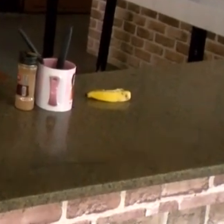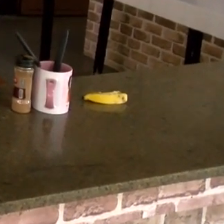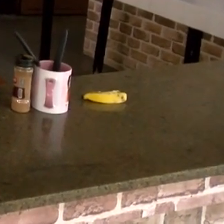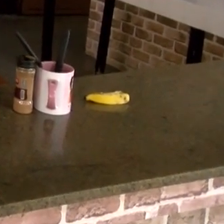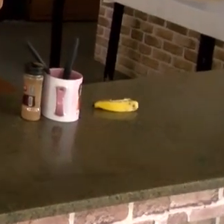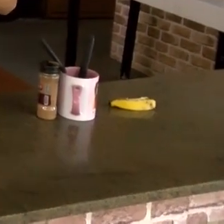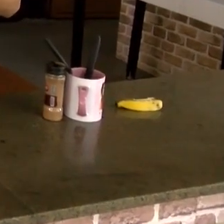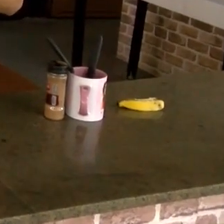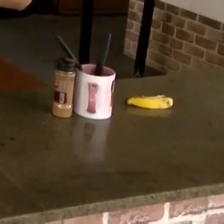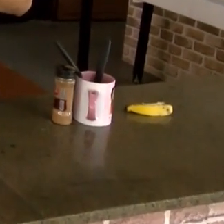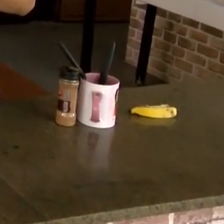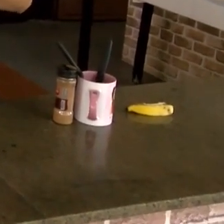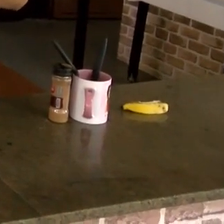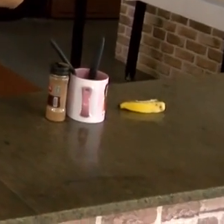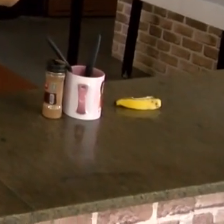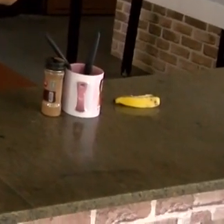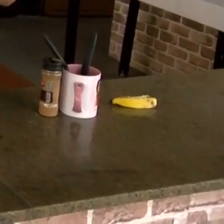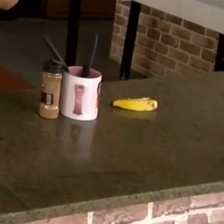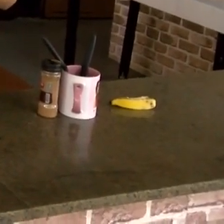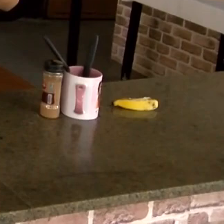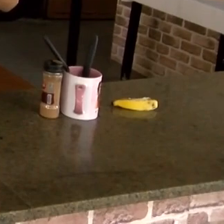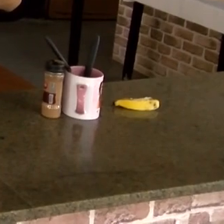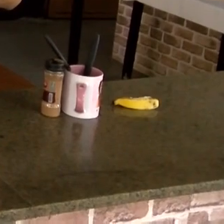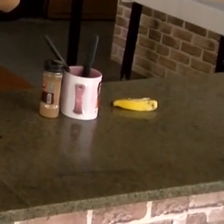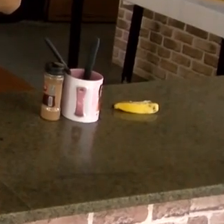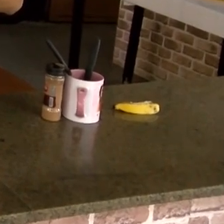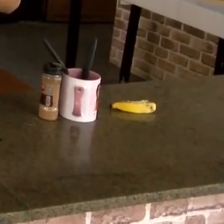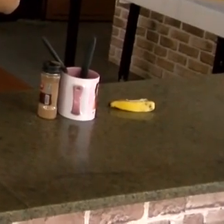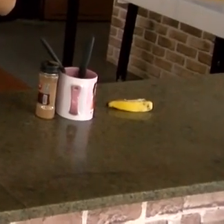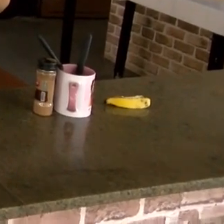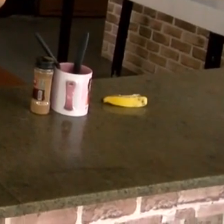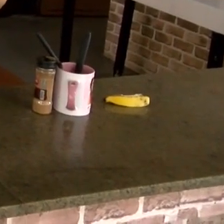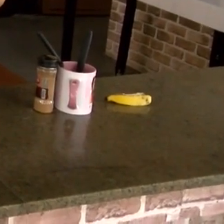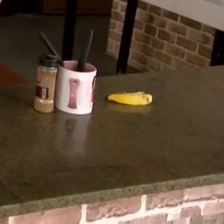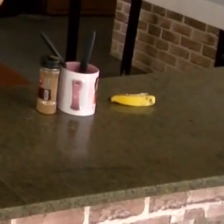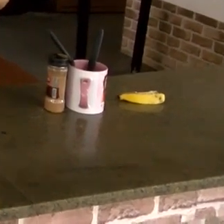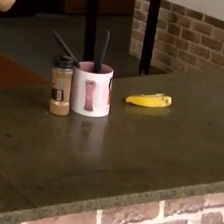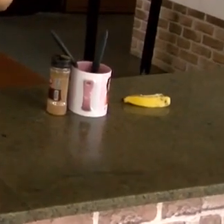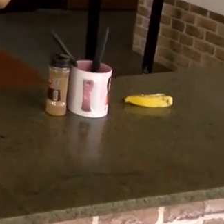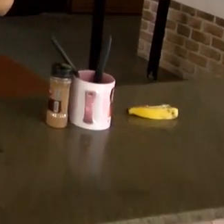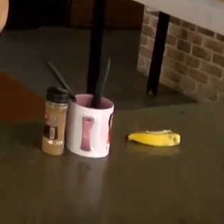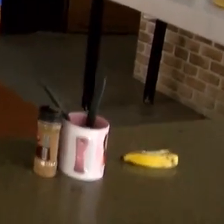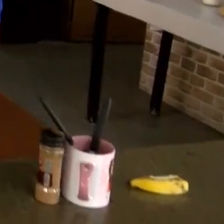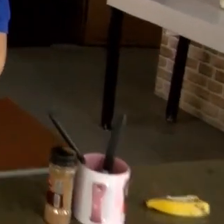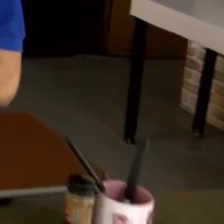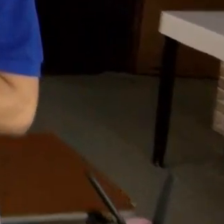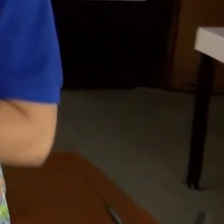mim. Eu quero o resto. Tá bom, é uma colher só.